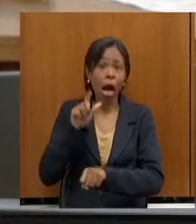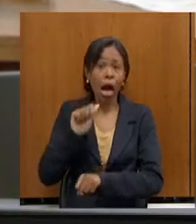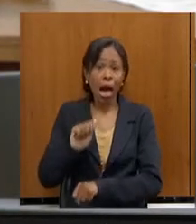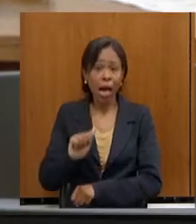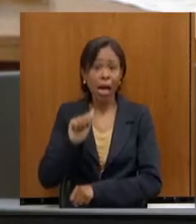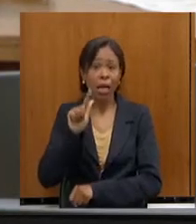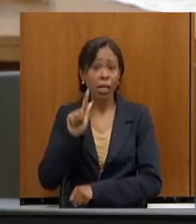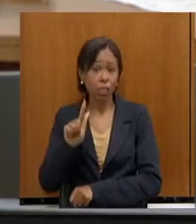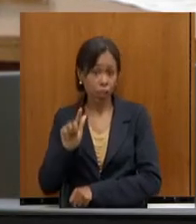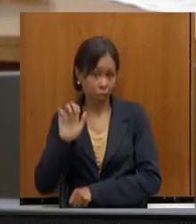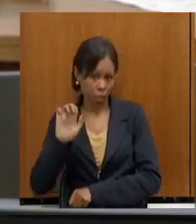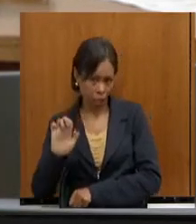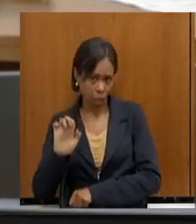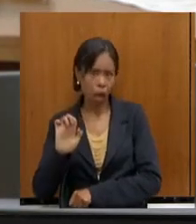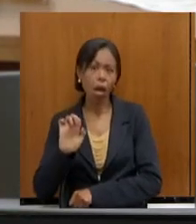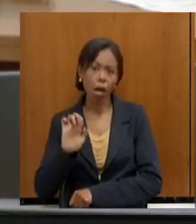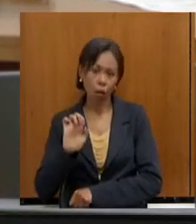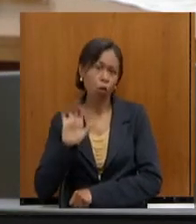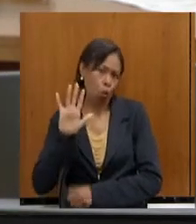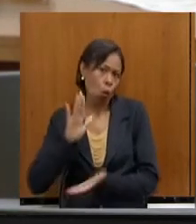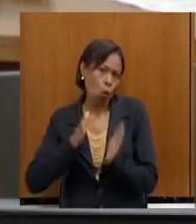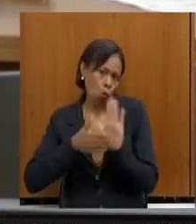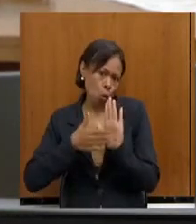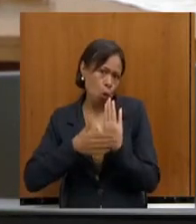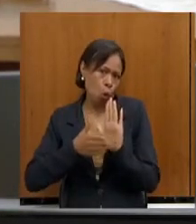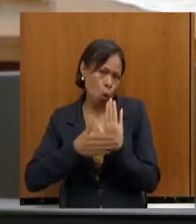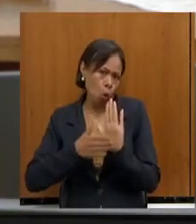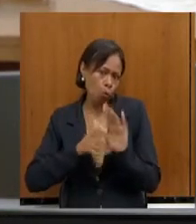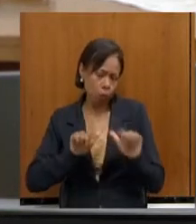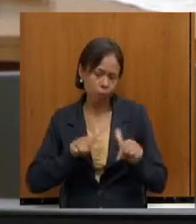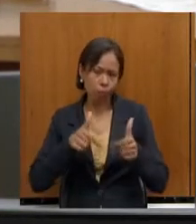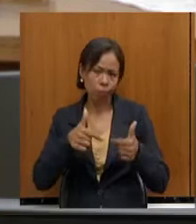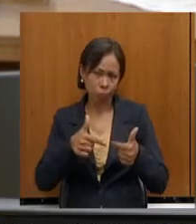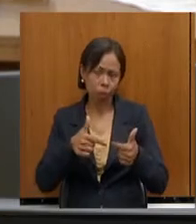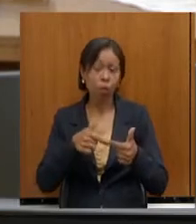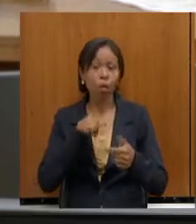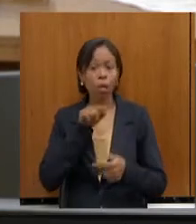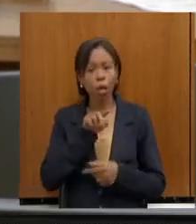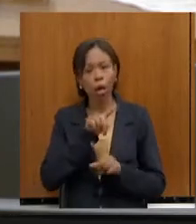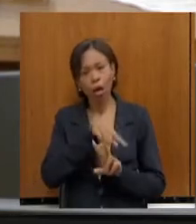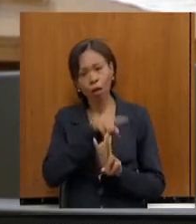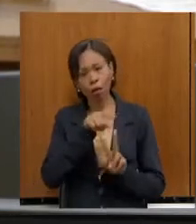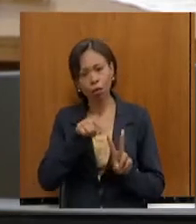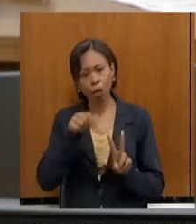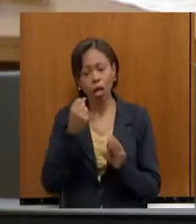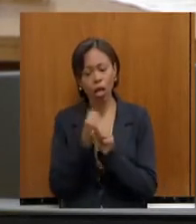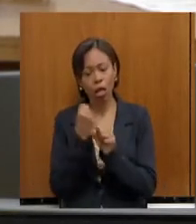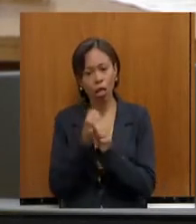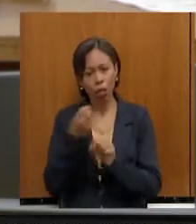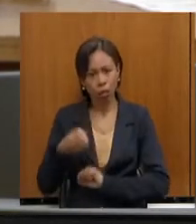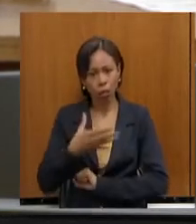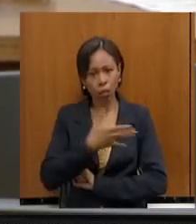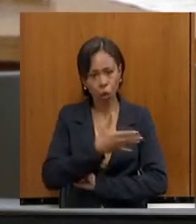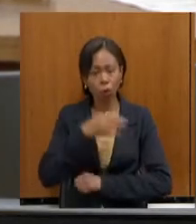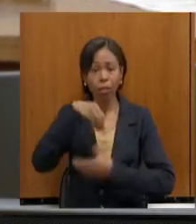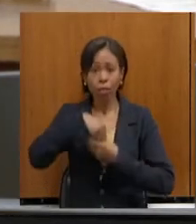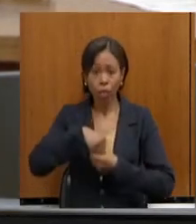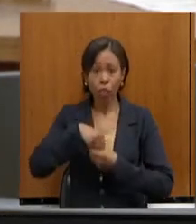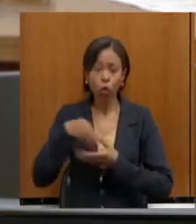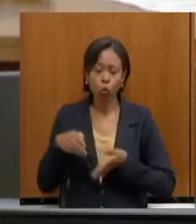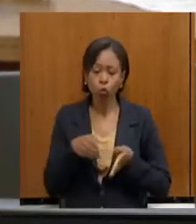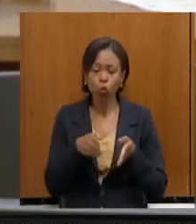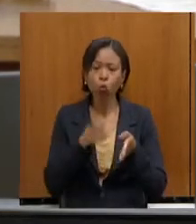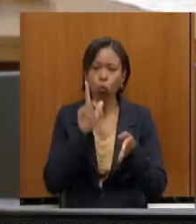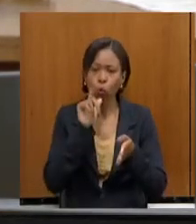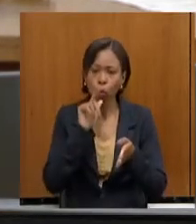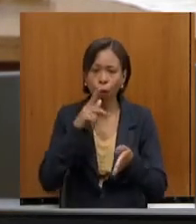uma ação e uma obra já está sendo realizada pela vale para uma nova captação no próprio Rio Paraopeba mas numa